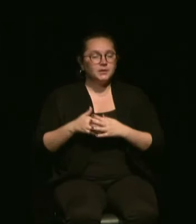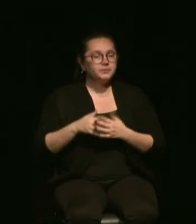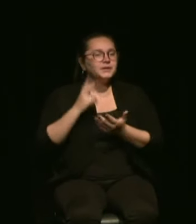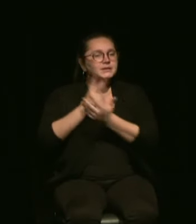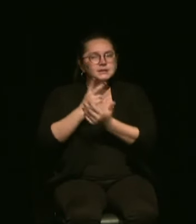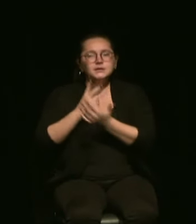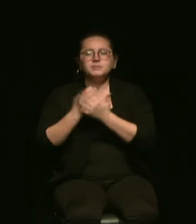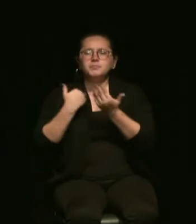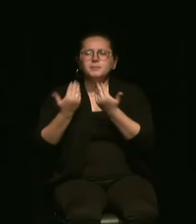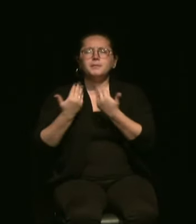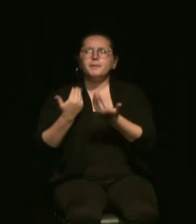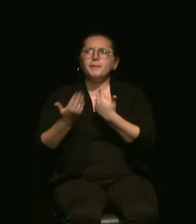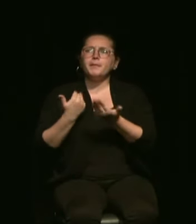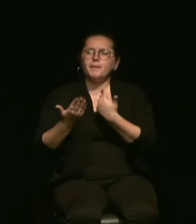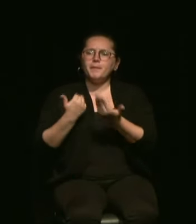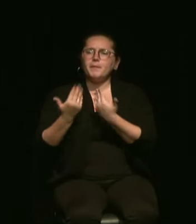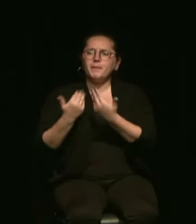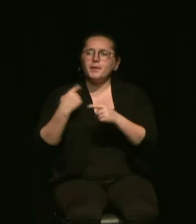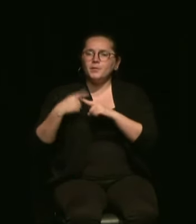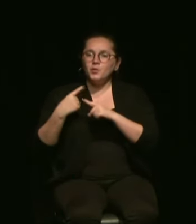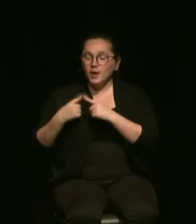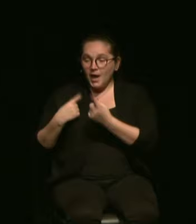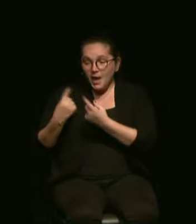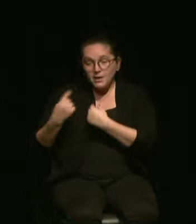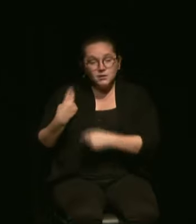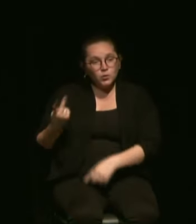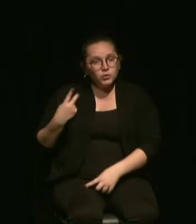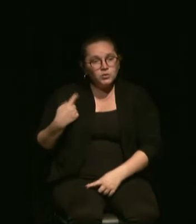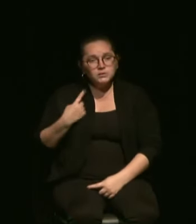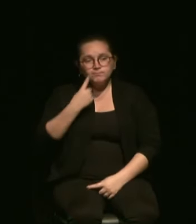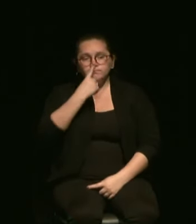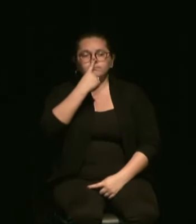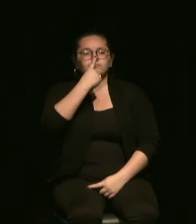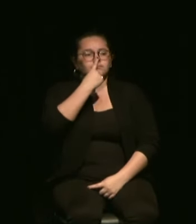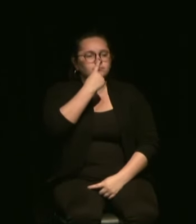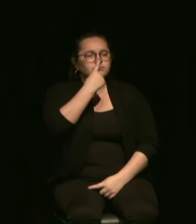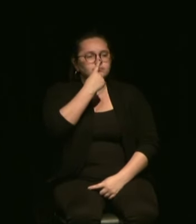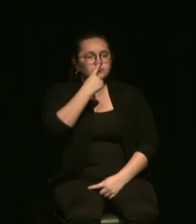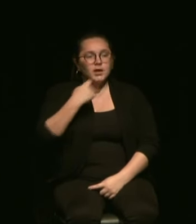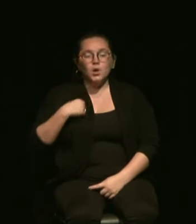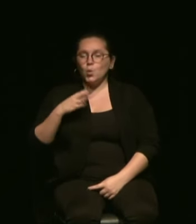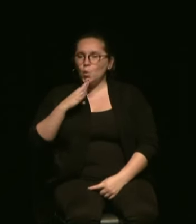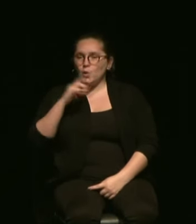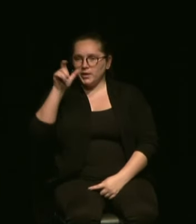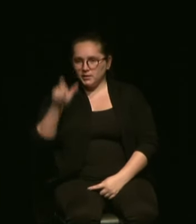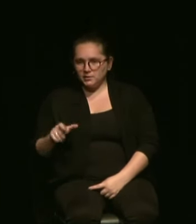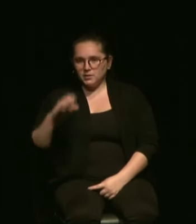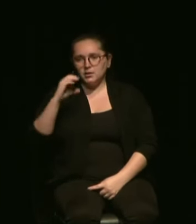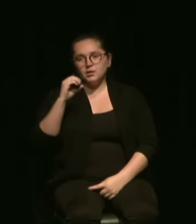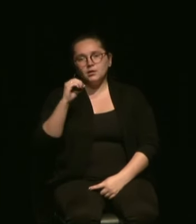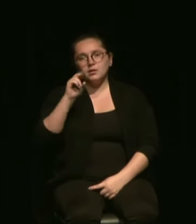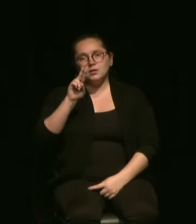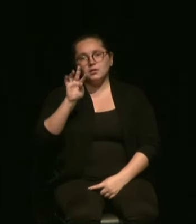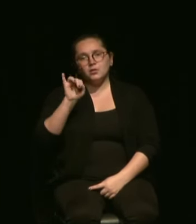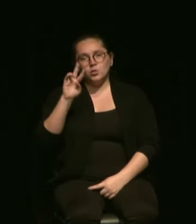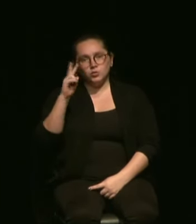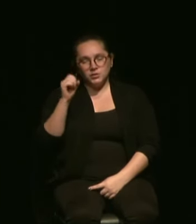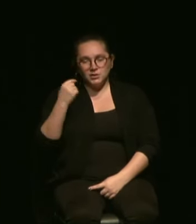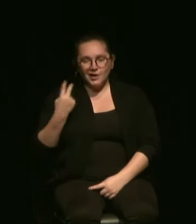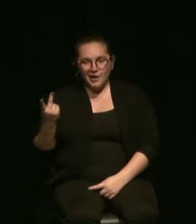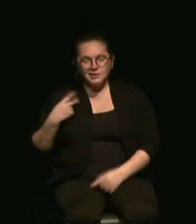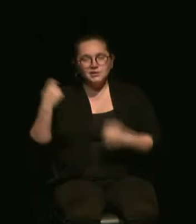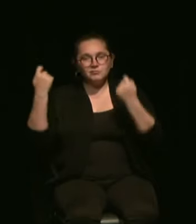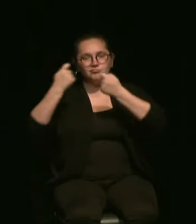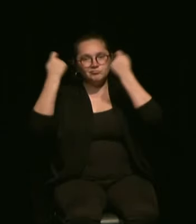vez mais à medida que a minha relação com ele foi se estreitando. Eu conheci o Coutinho quando nós dois participamos do mesmo festival É